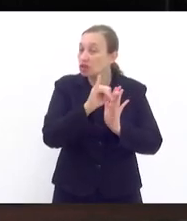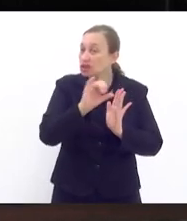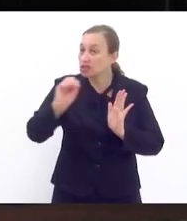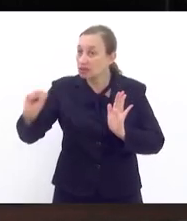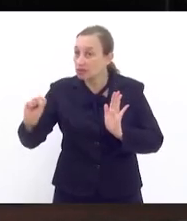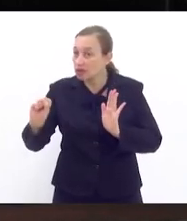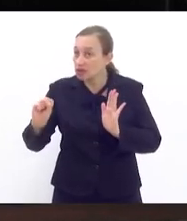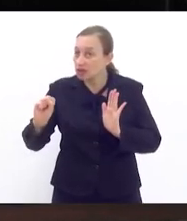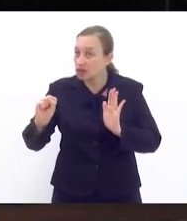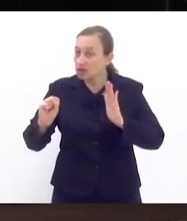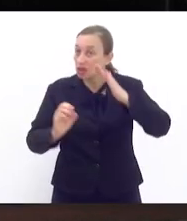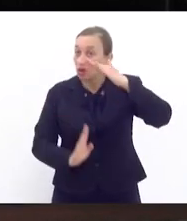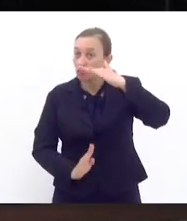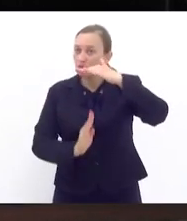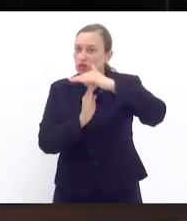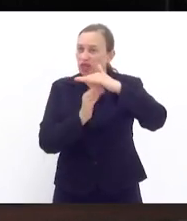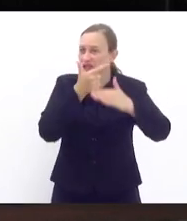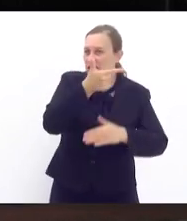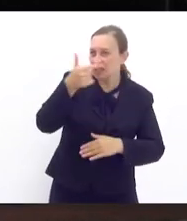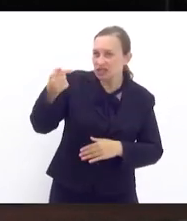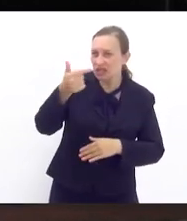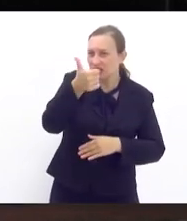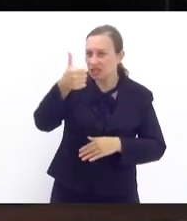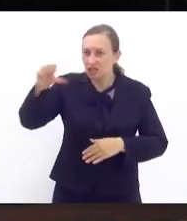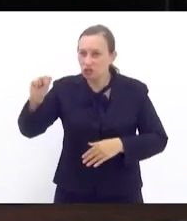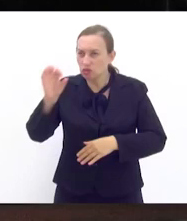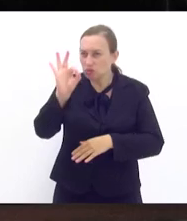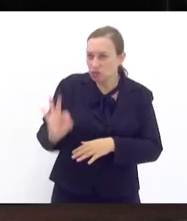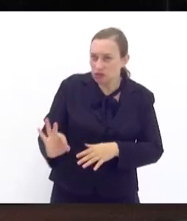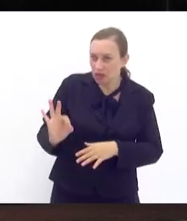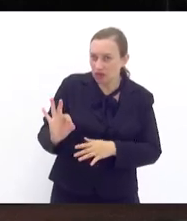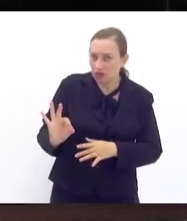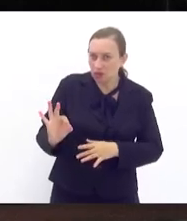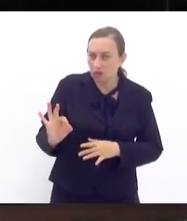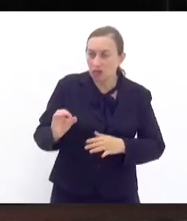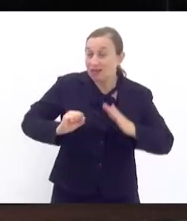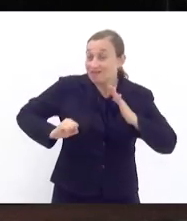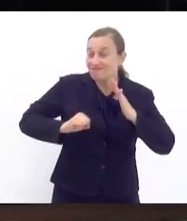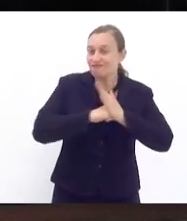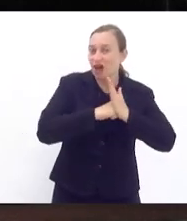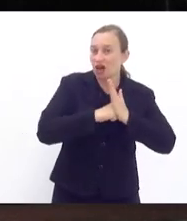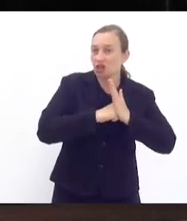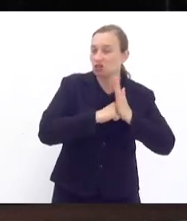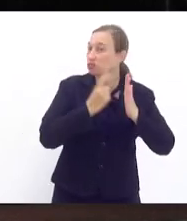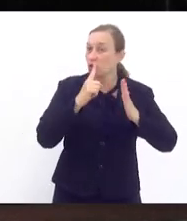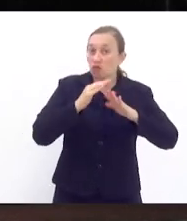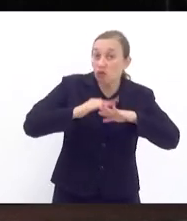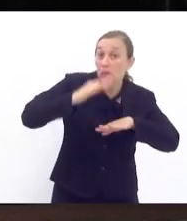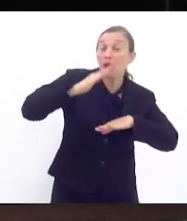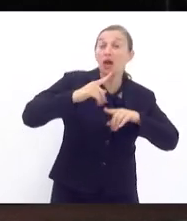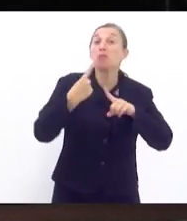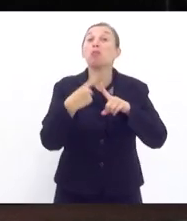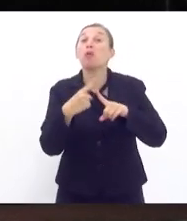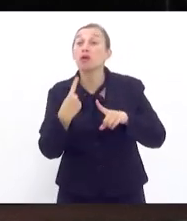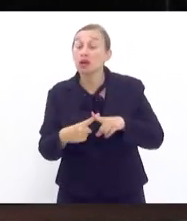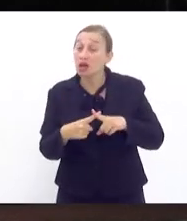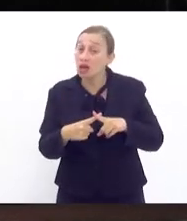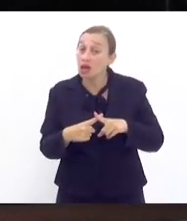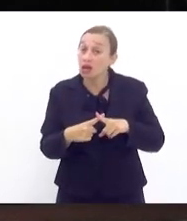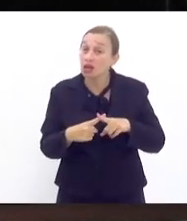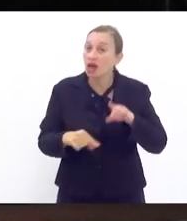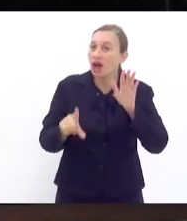ao teto de 17% e 18%, e esse impacto não foi maior porque a